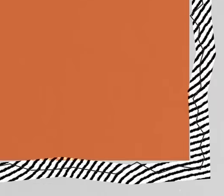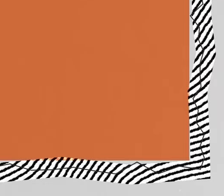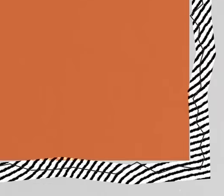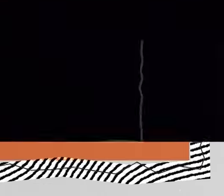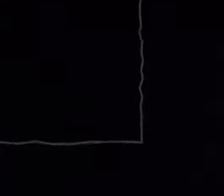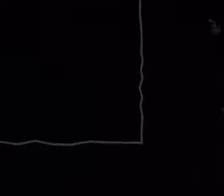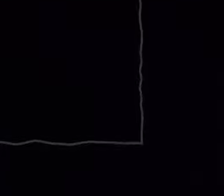do